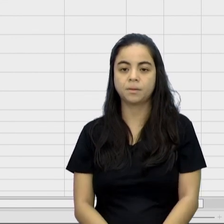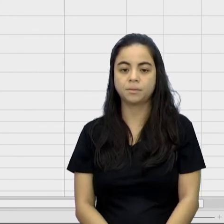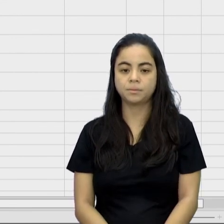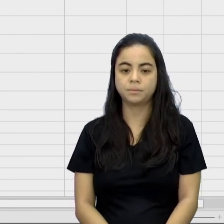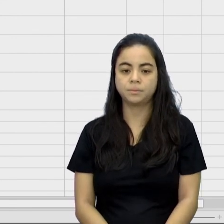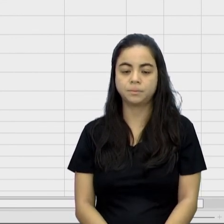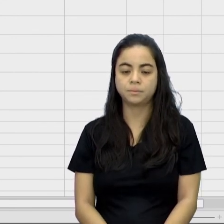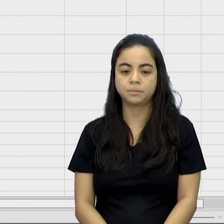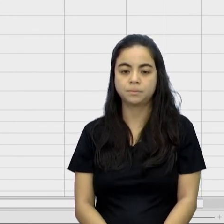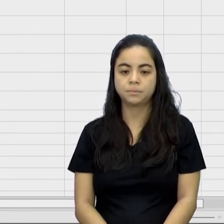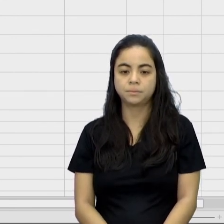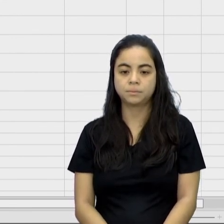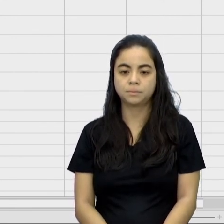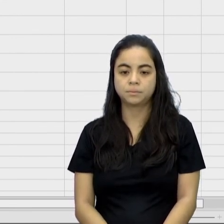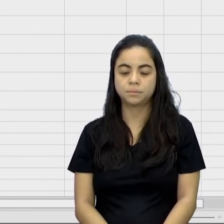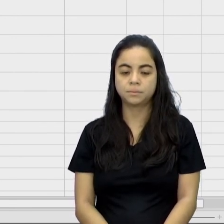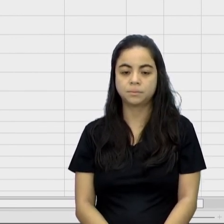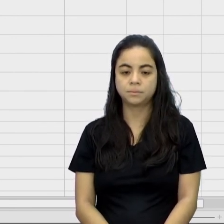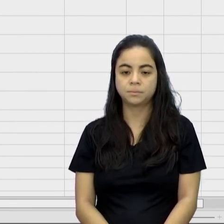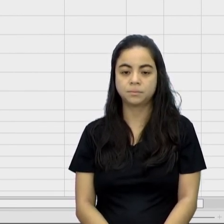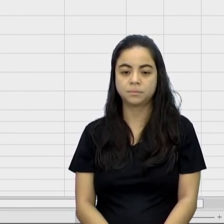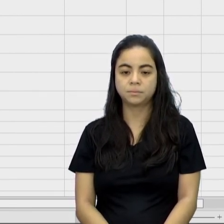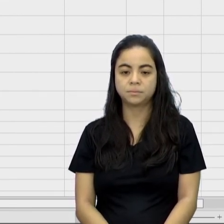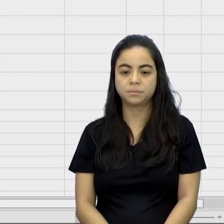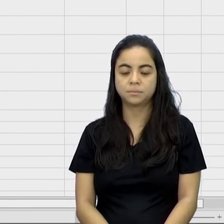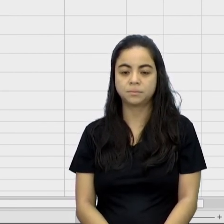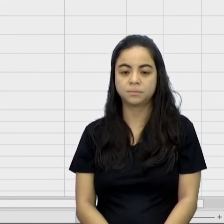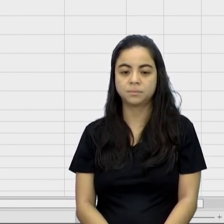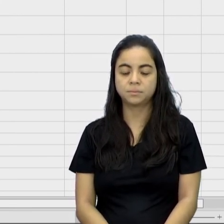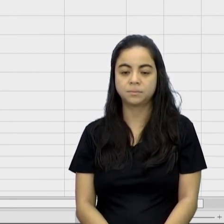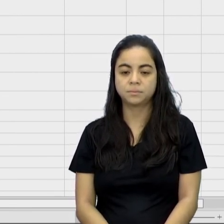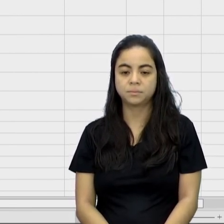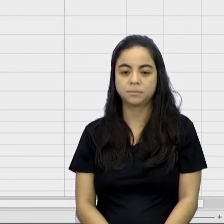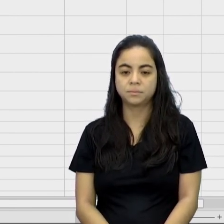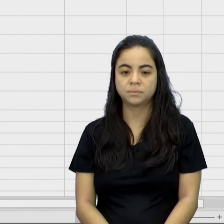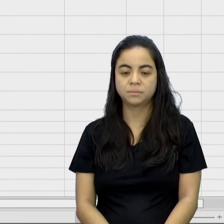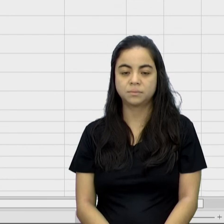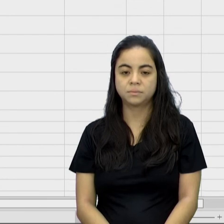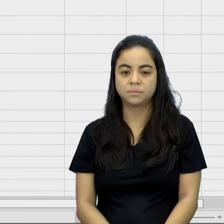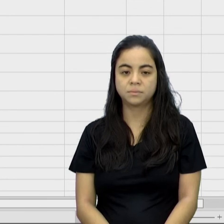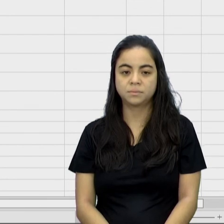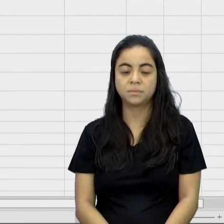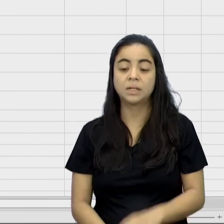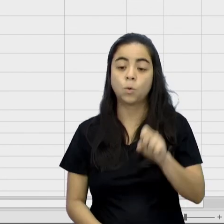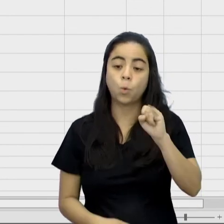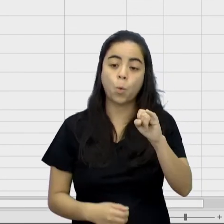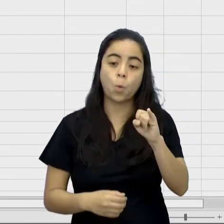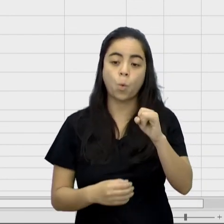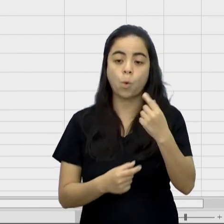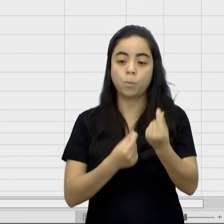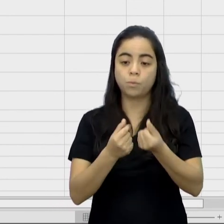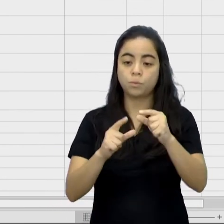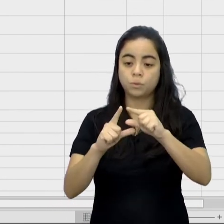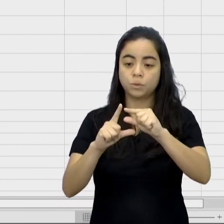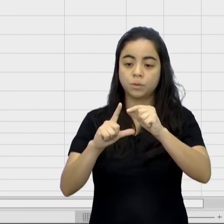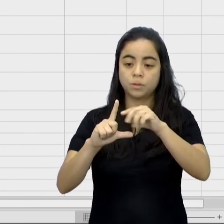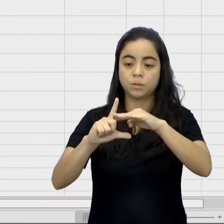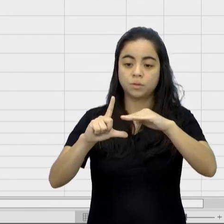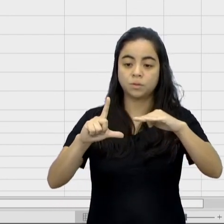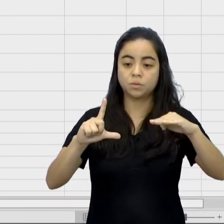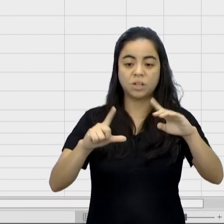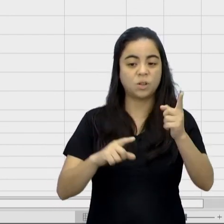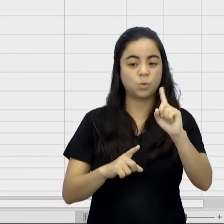Entretenimento. Só que como isso aqui não é despesa fixa, eu vou deixar ela com cor normal aqui. Tá